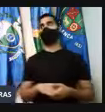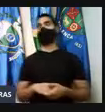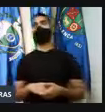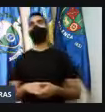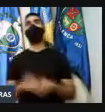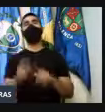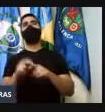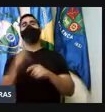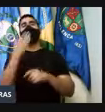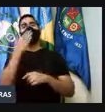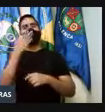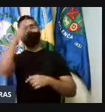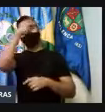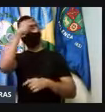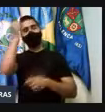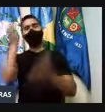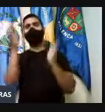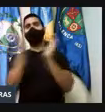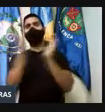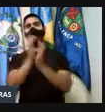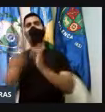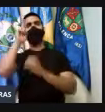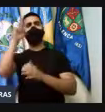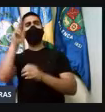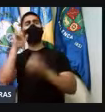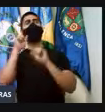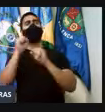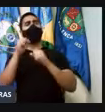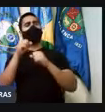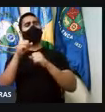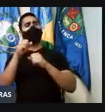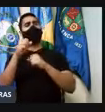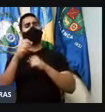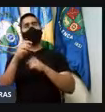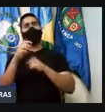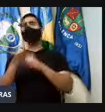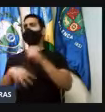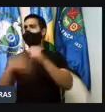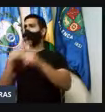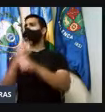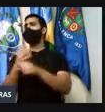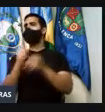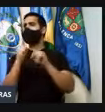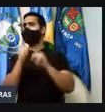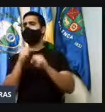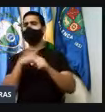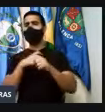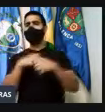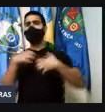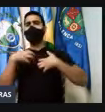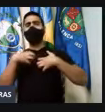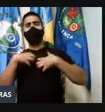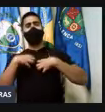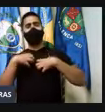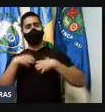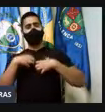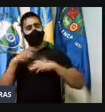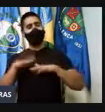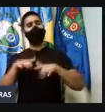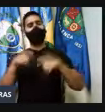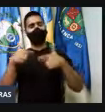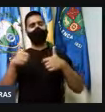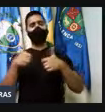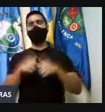ao prefeito, à equipe de articulação, ao nosso líder, que para o próximo ano, para a próxima legislatura, tenha uma sensibilidade maior, tenha uma habilidade maior